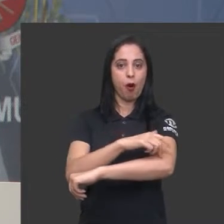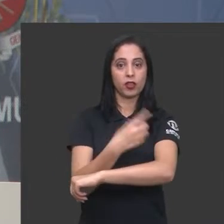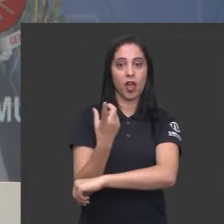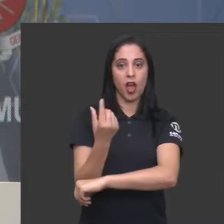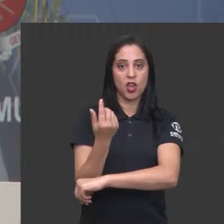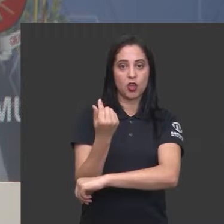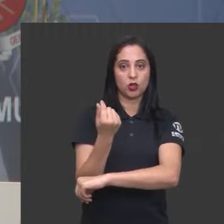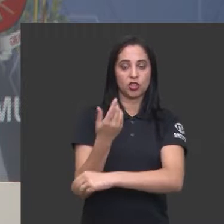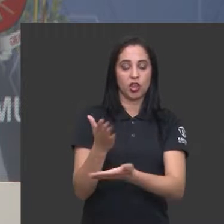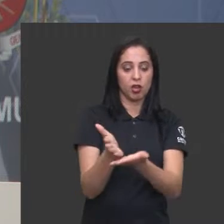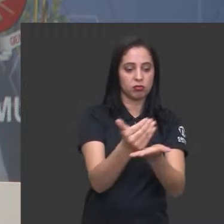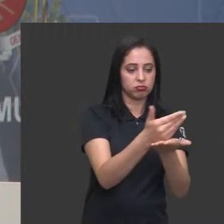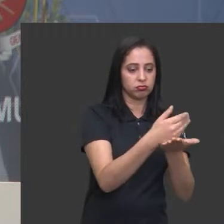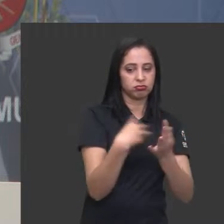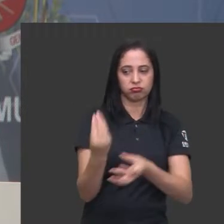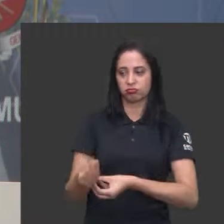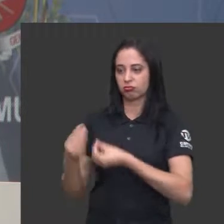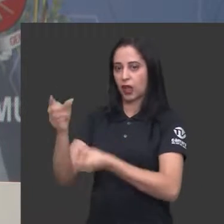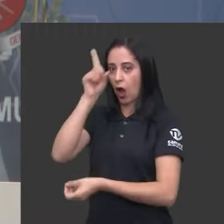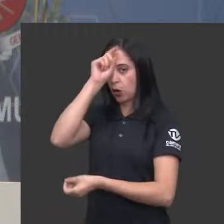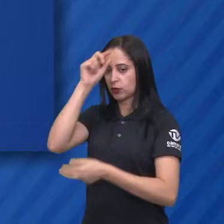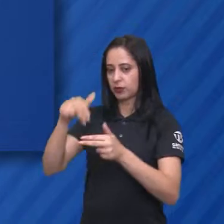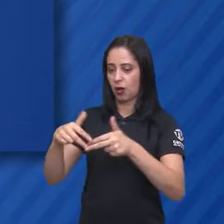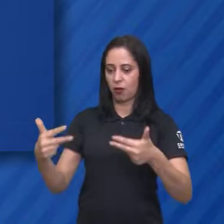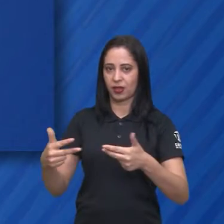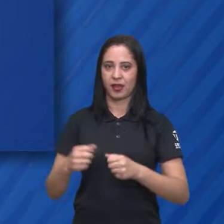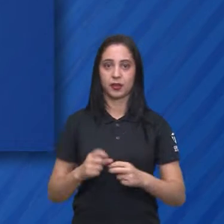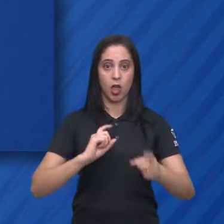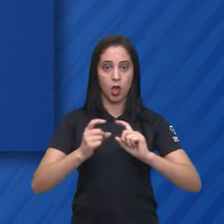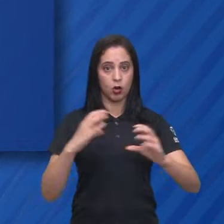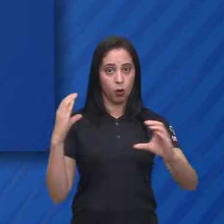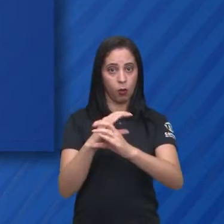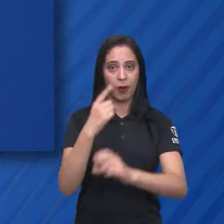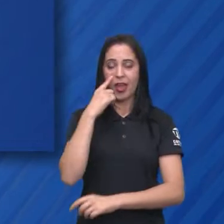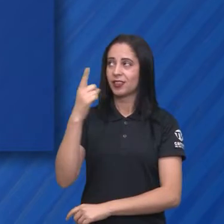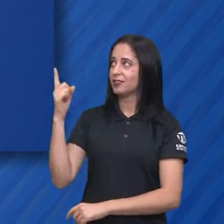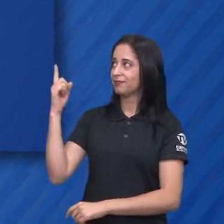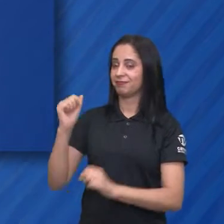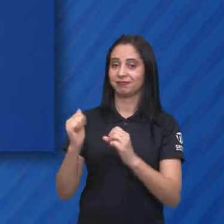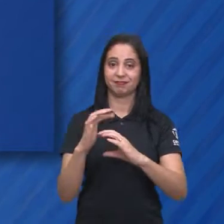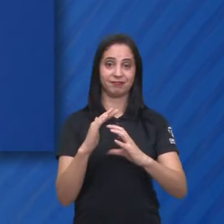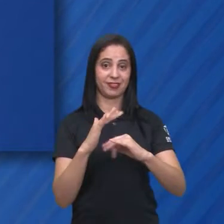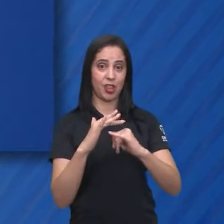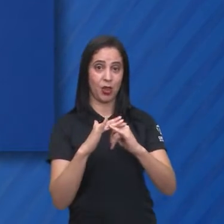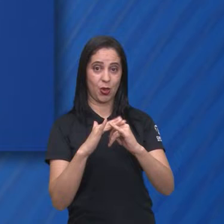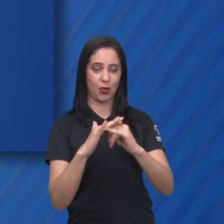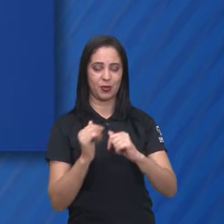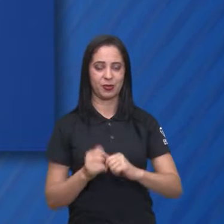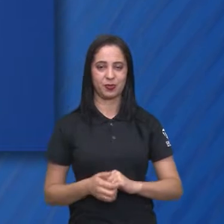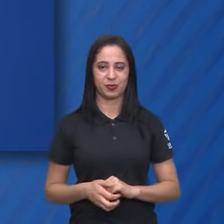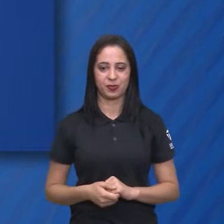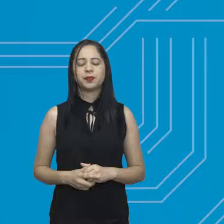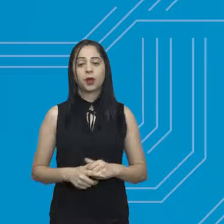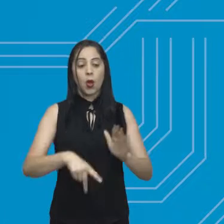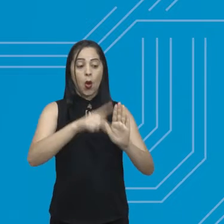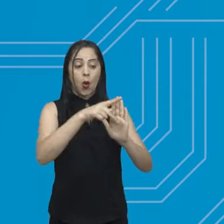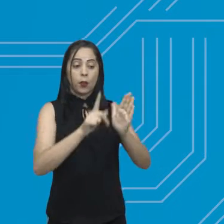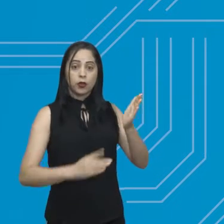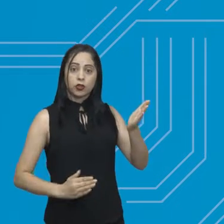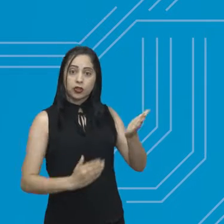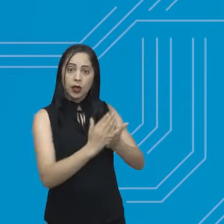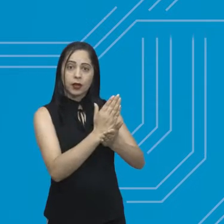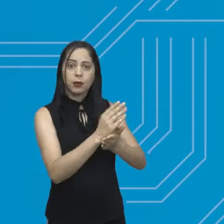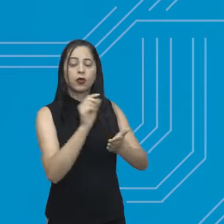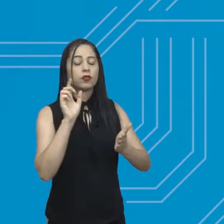cuja venda será revertida ao Hospital do GAC. A sessão na íntegra você acompanha no nosso canal do YouTube. Um